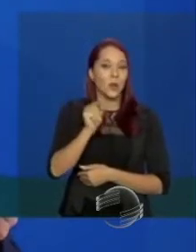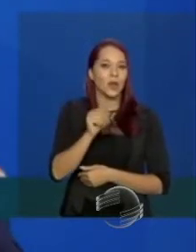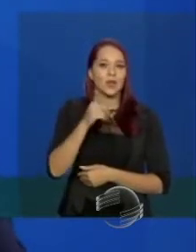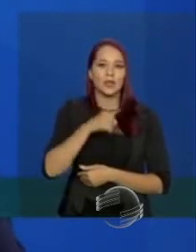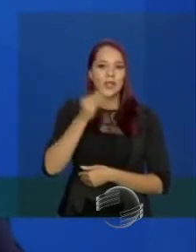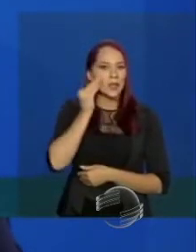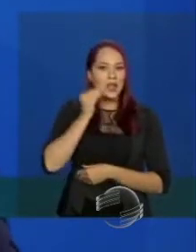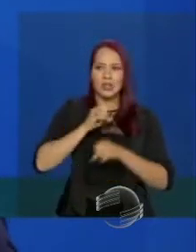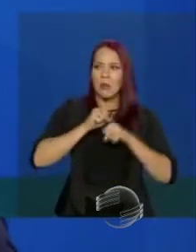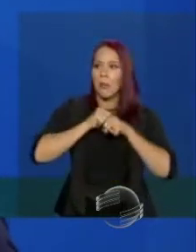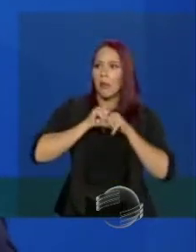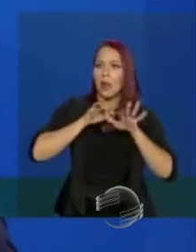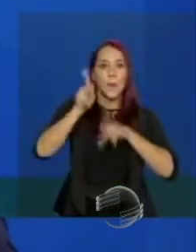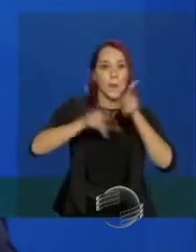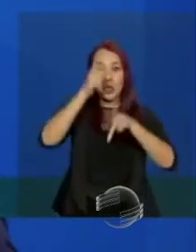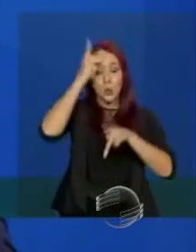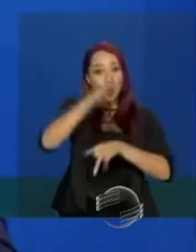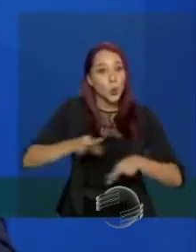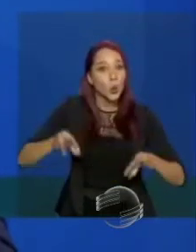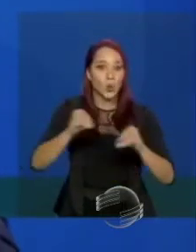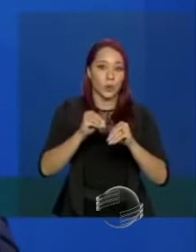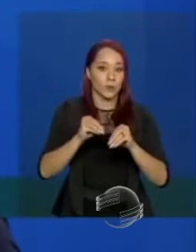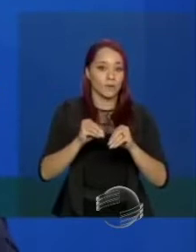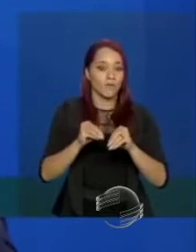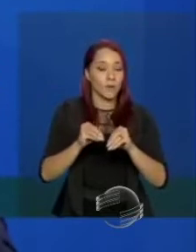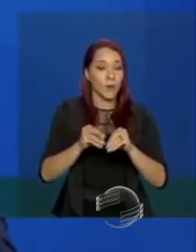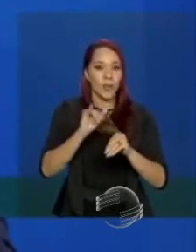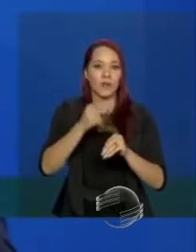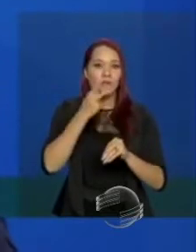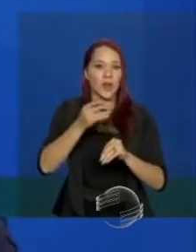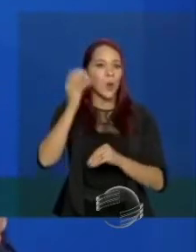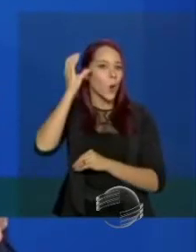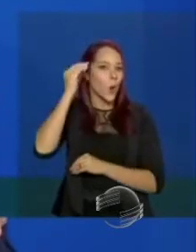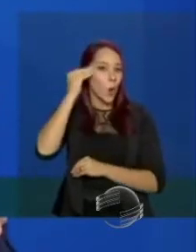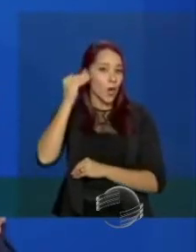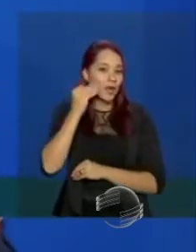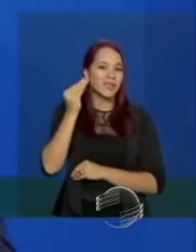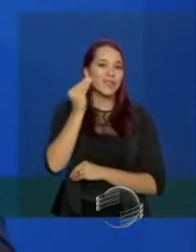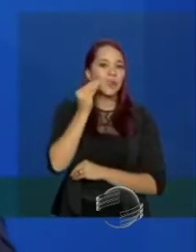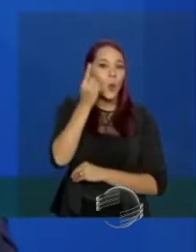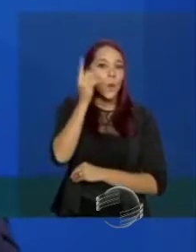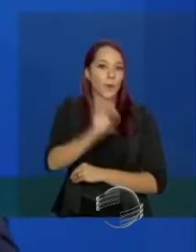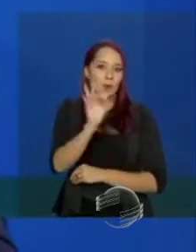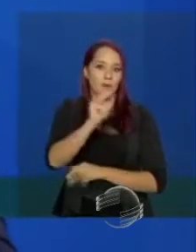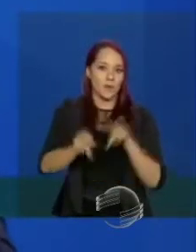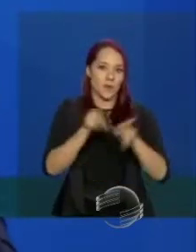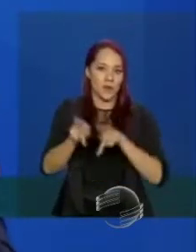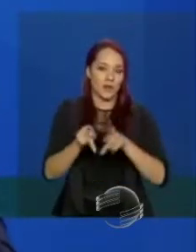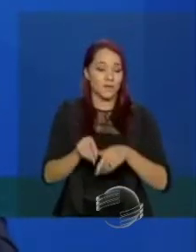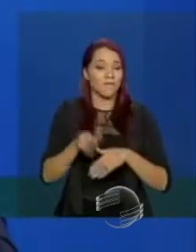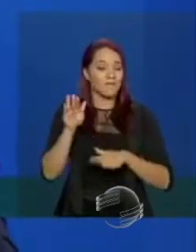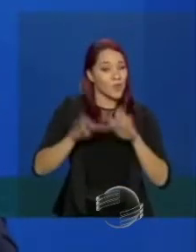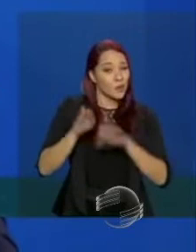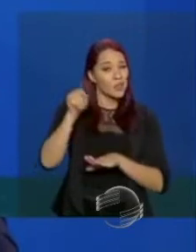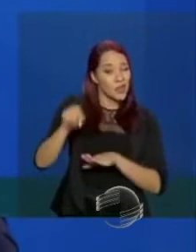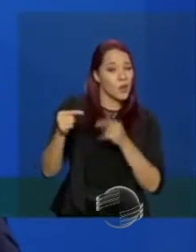massa como um teste da população, tá certo? Quando você fala da Coreia, eles testaram 1% da população. Então, talvez, isso vai ser